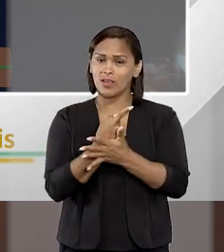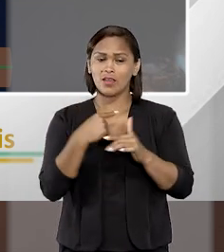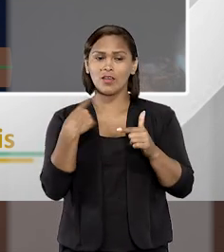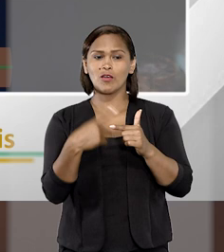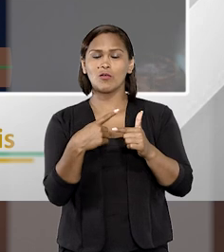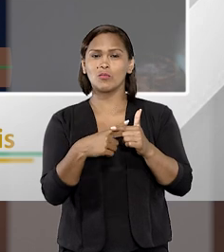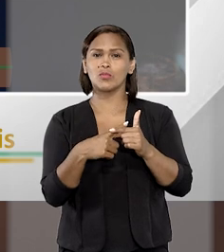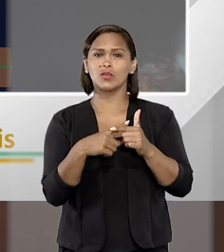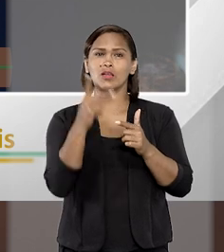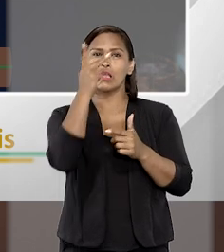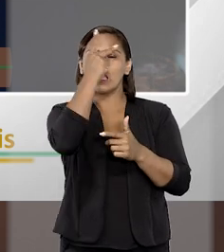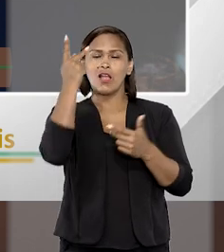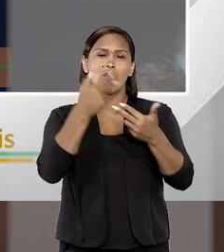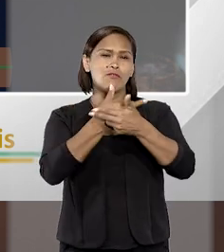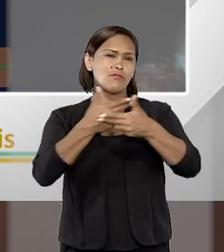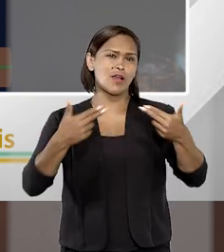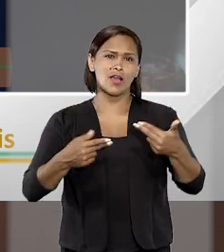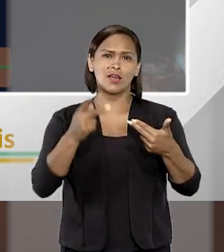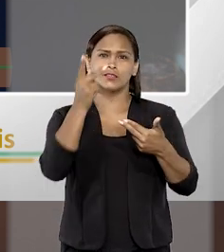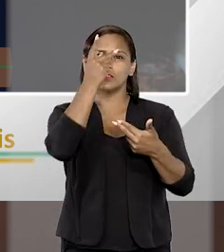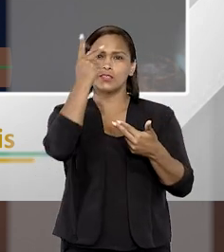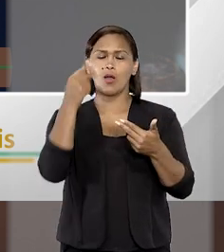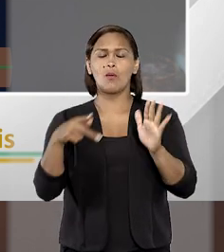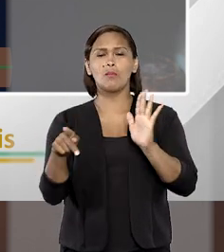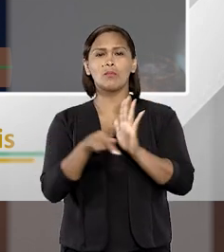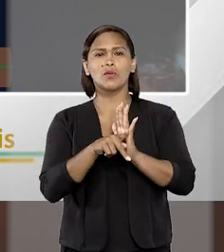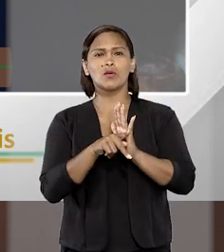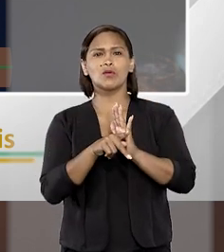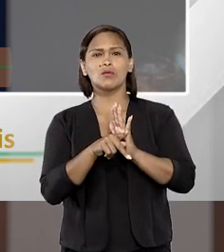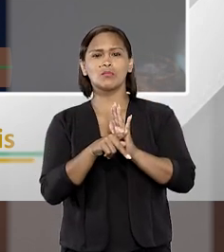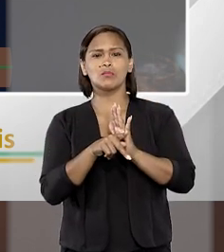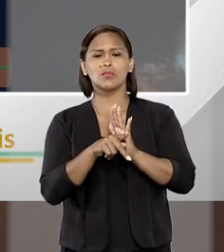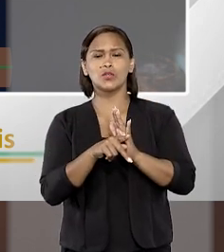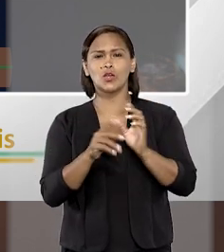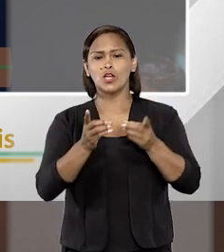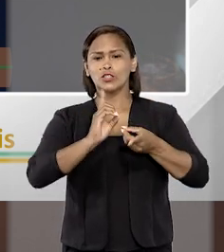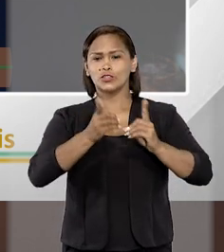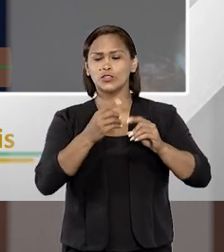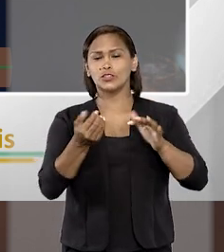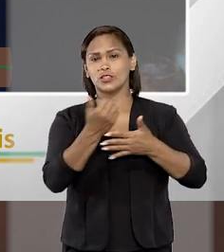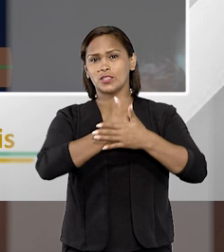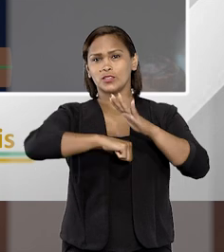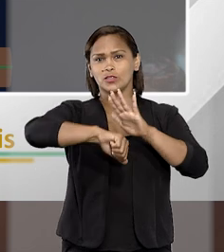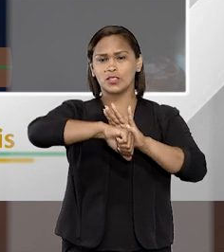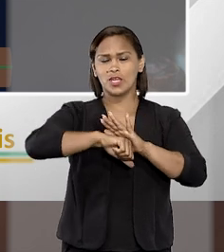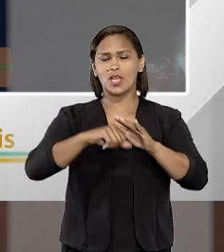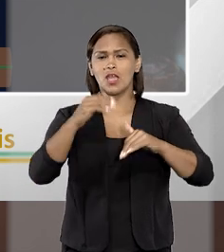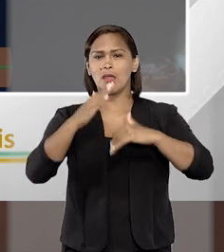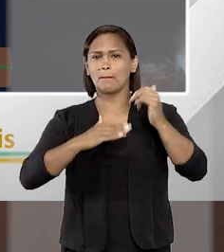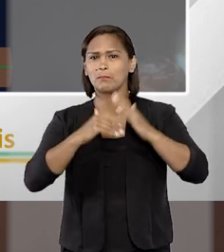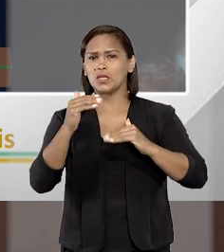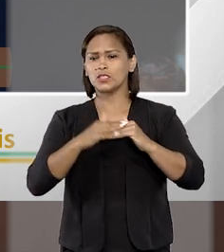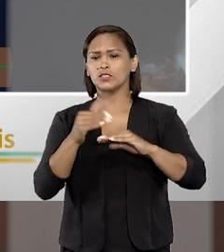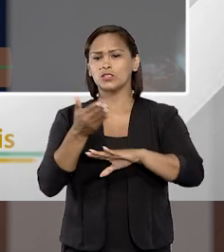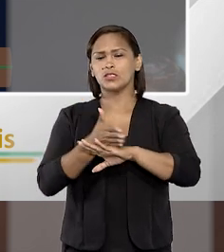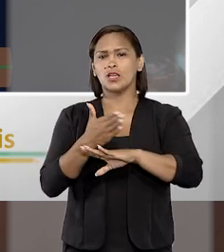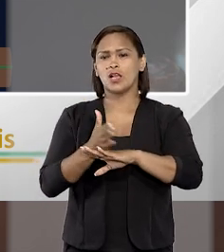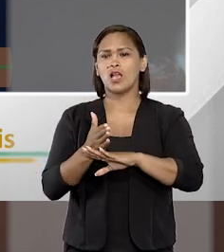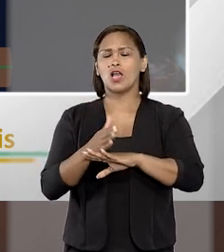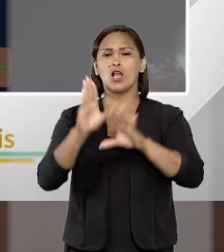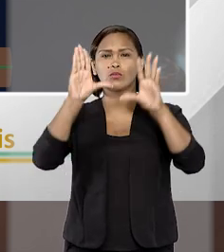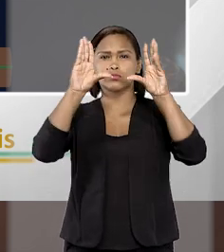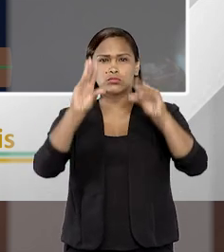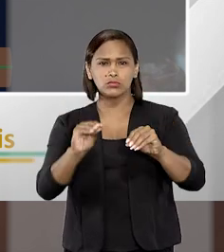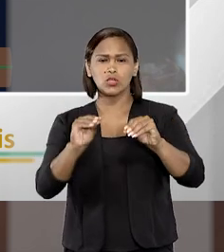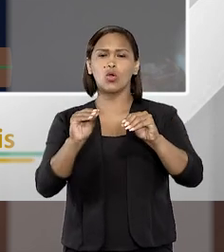em ação de diversos aspectos relativos ao próprio próprio dinâmica do crime na crimes praticados geralmente à